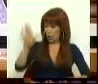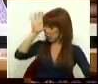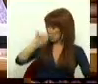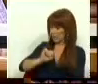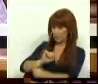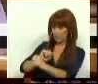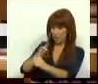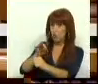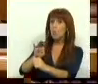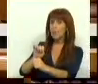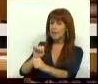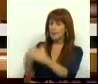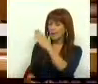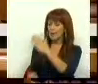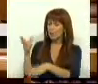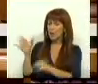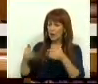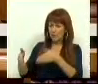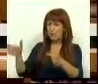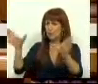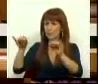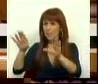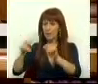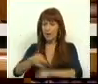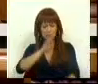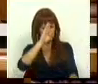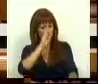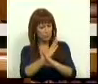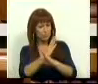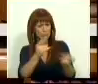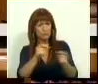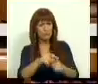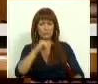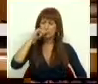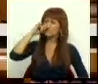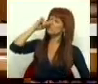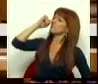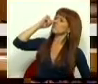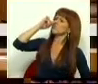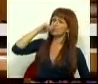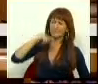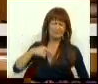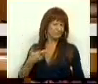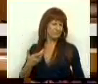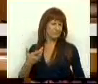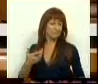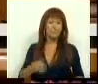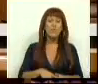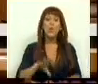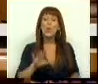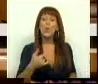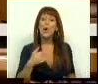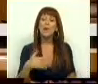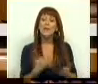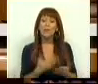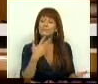do PS, trilhou mais caminho de forma determinada, arrogante e inqualificável, quando